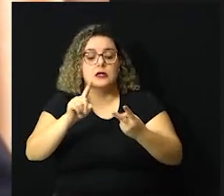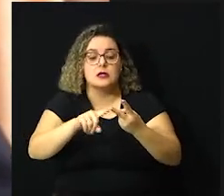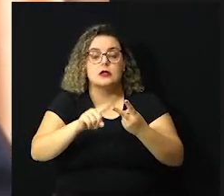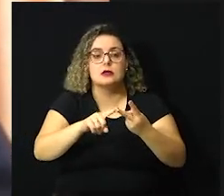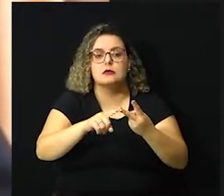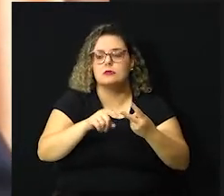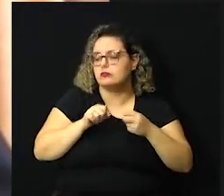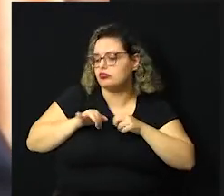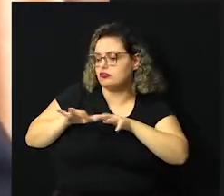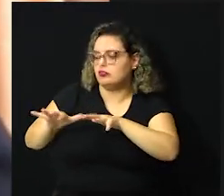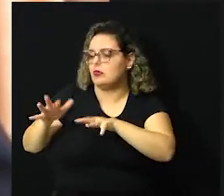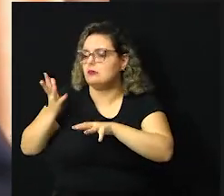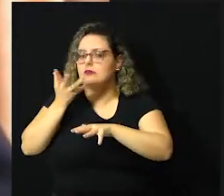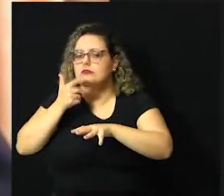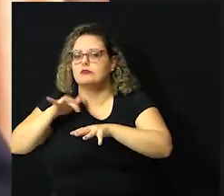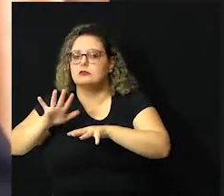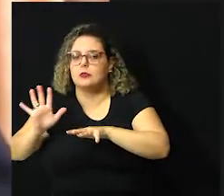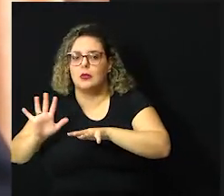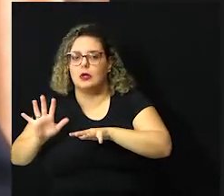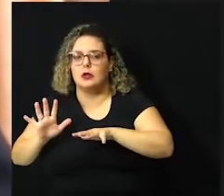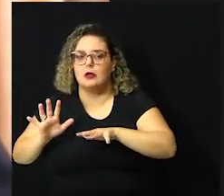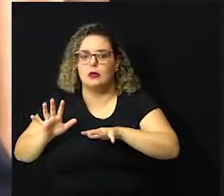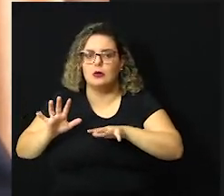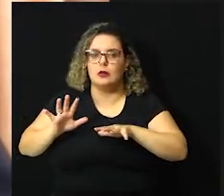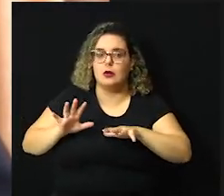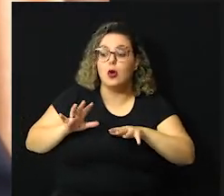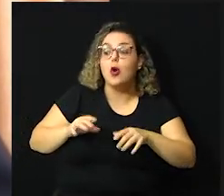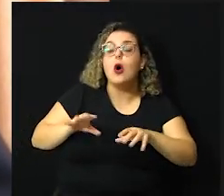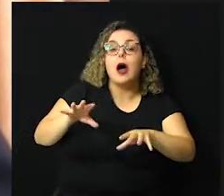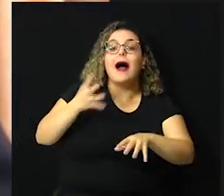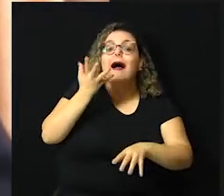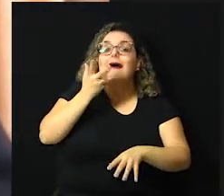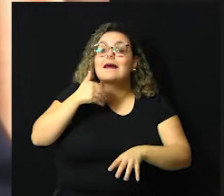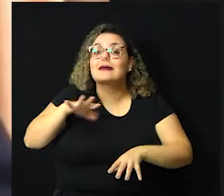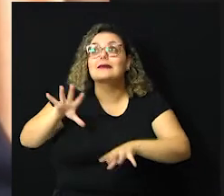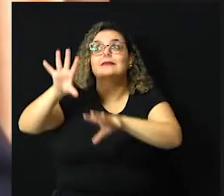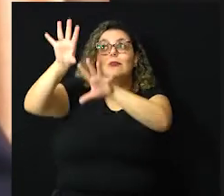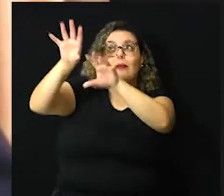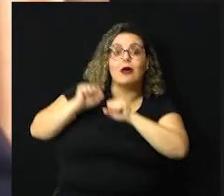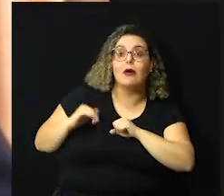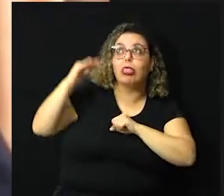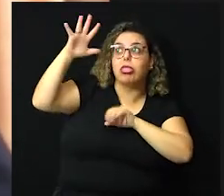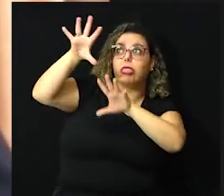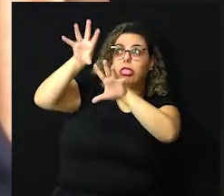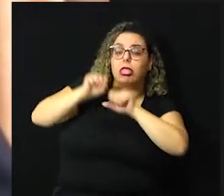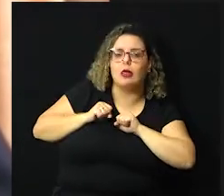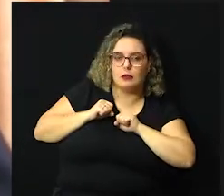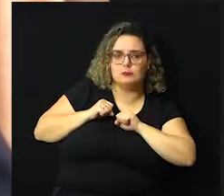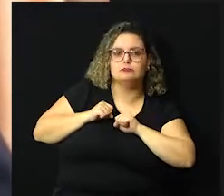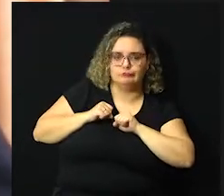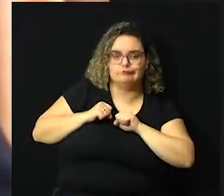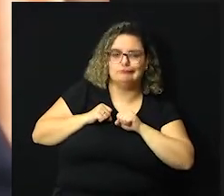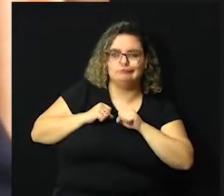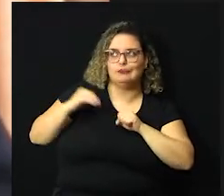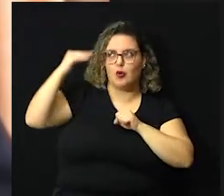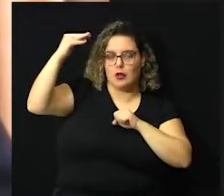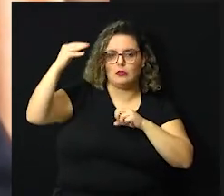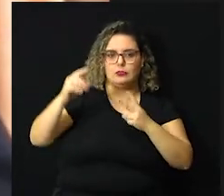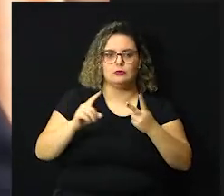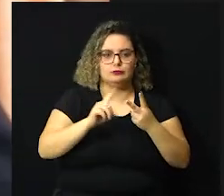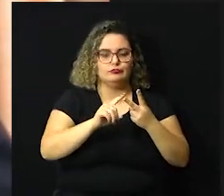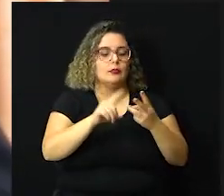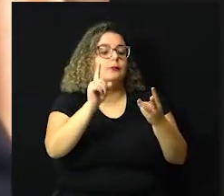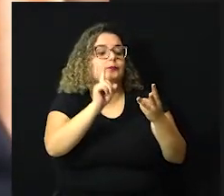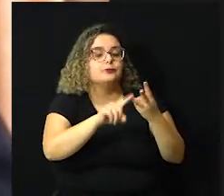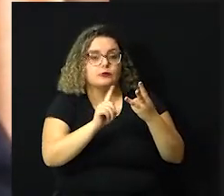transmitir para outra criança. Geralmente, a criança adquire do adulto. E terceiro, nós sabemos que as crianças, como eu falei